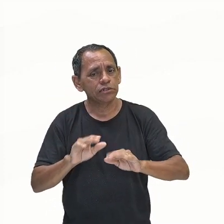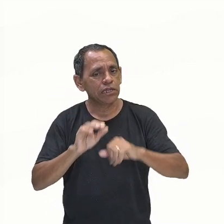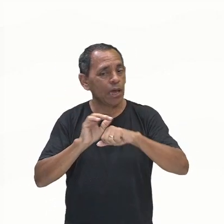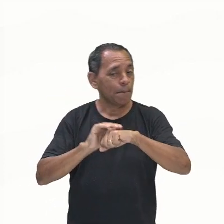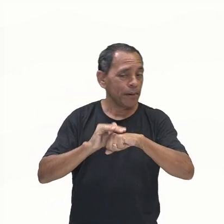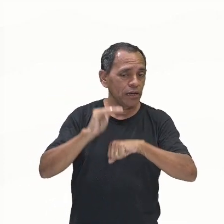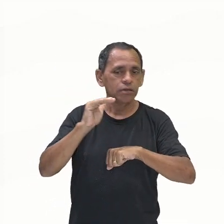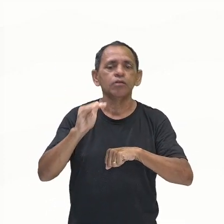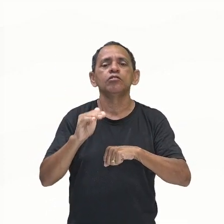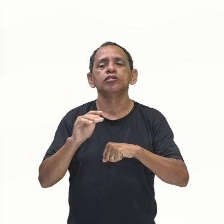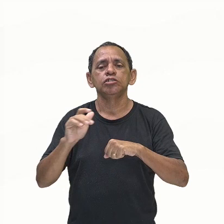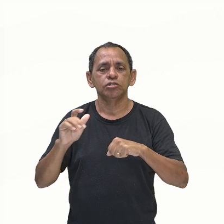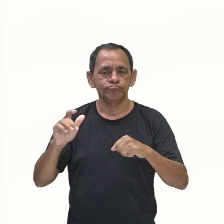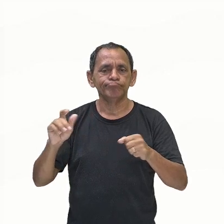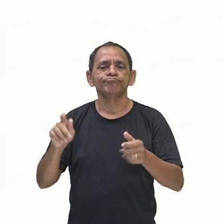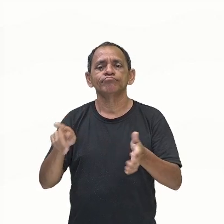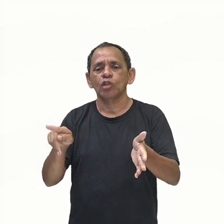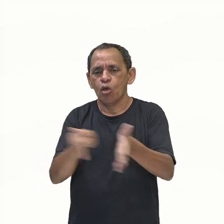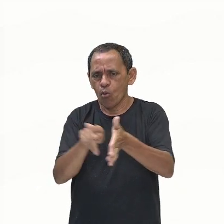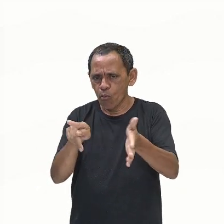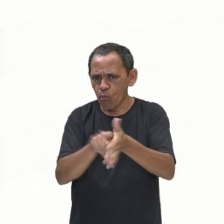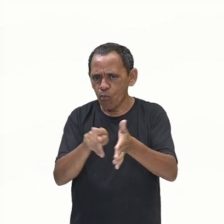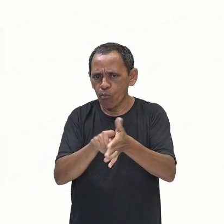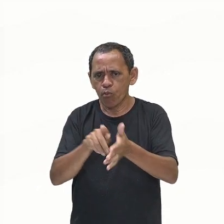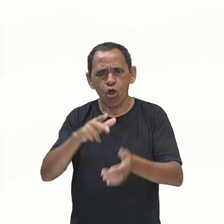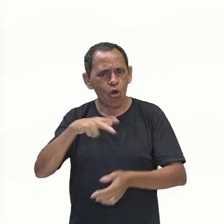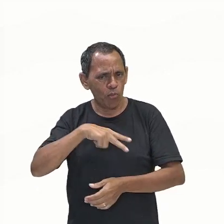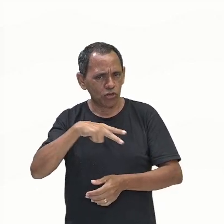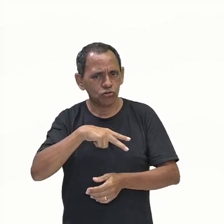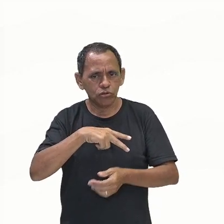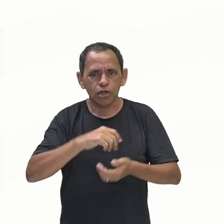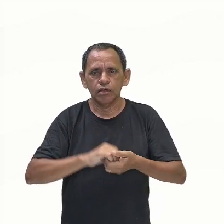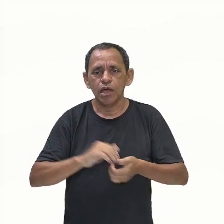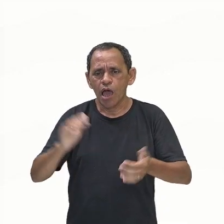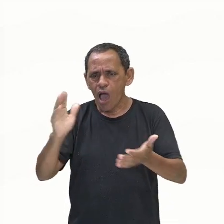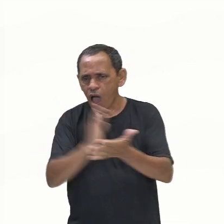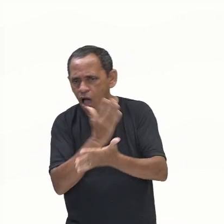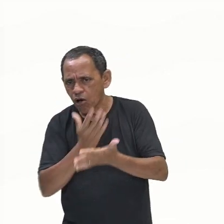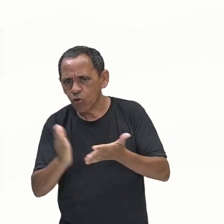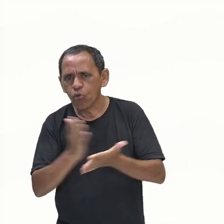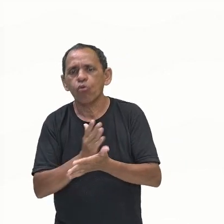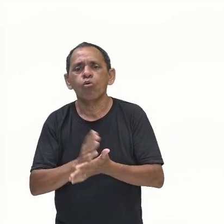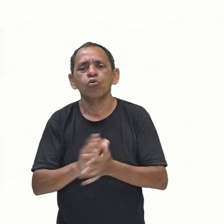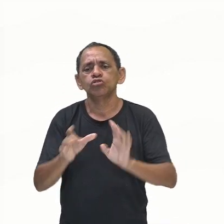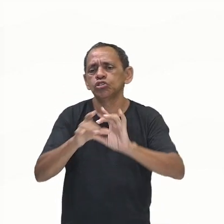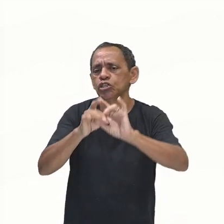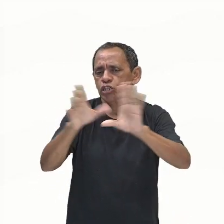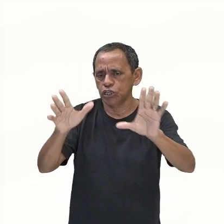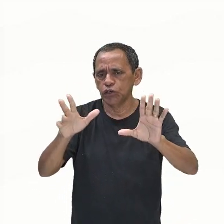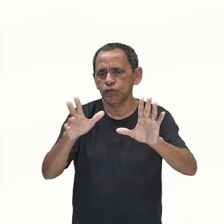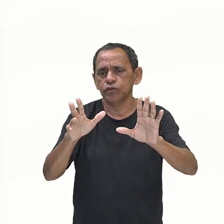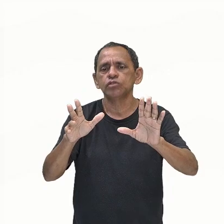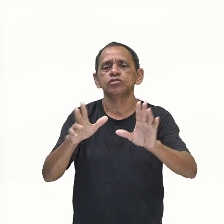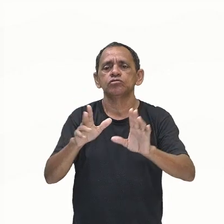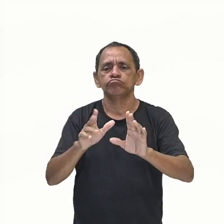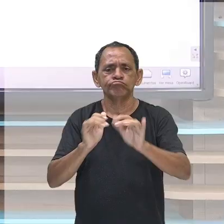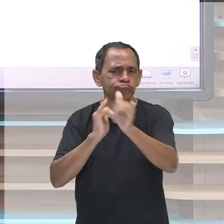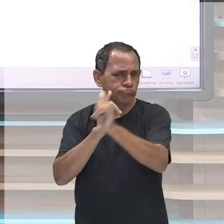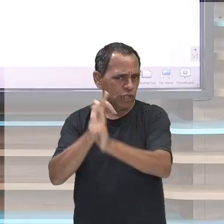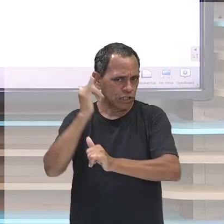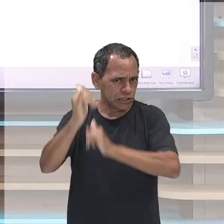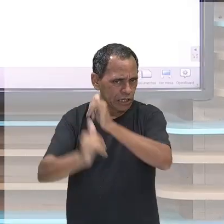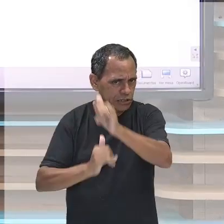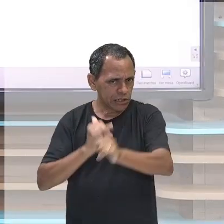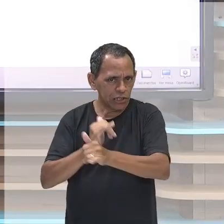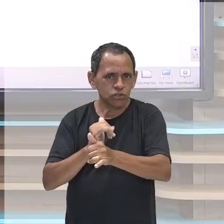também são disponíveis via web, ok, gente? Então aí nós falamos sobre